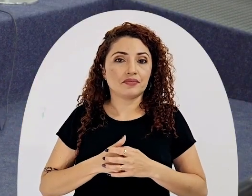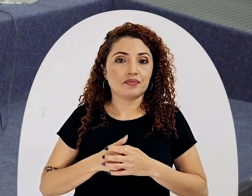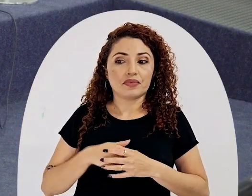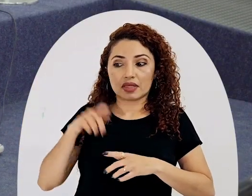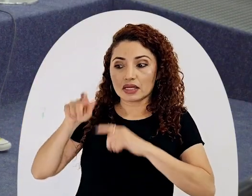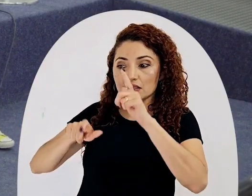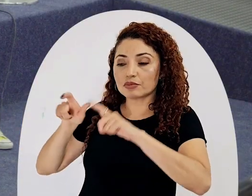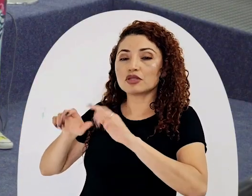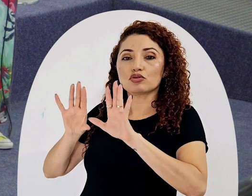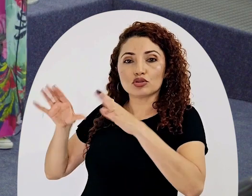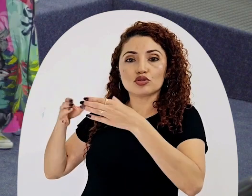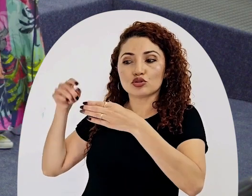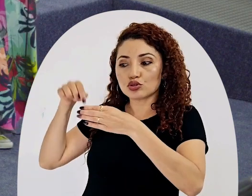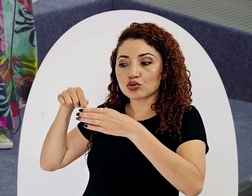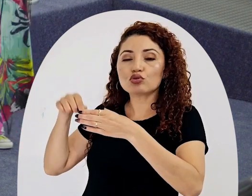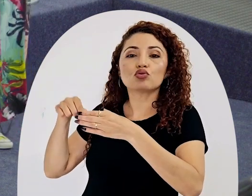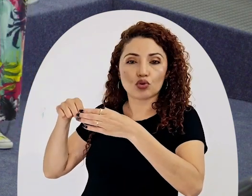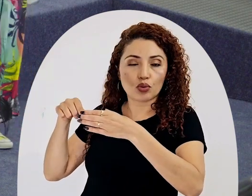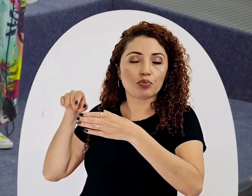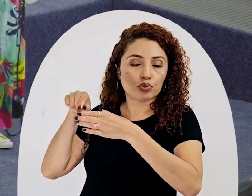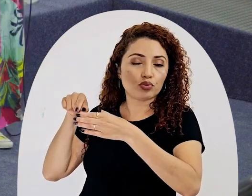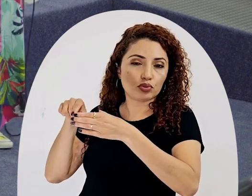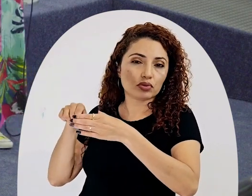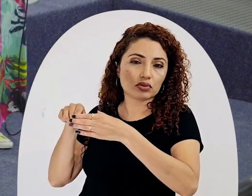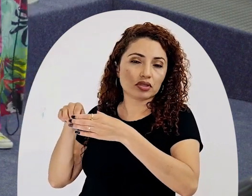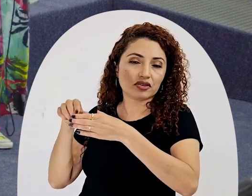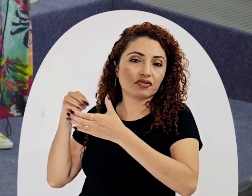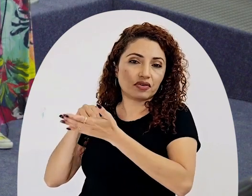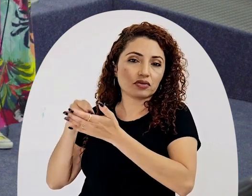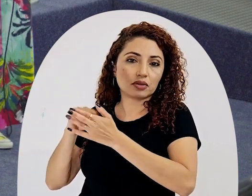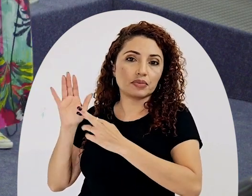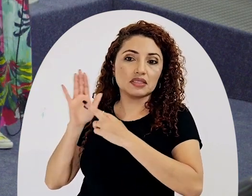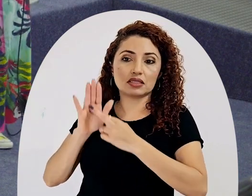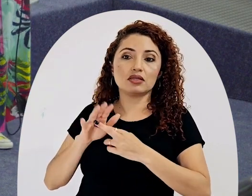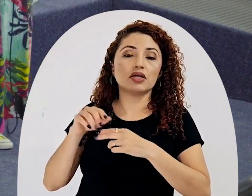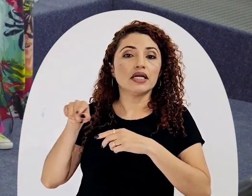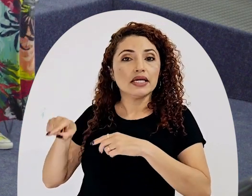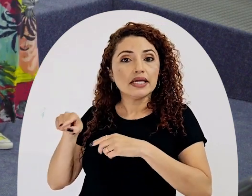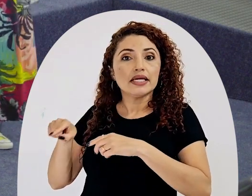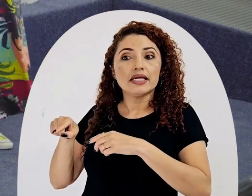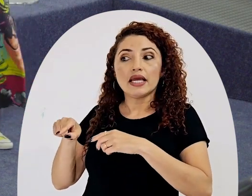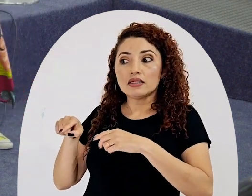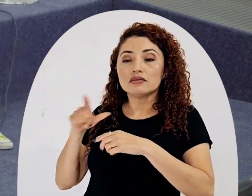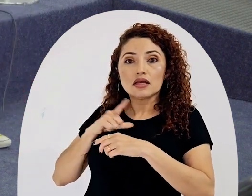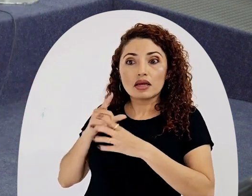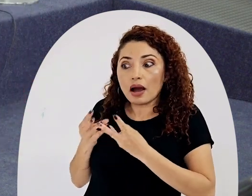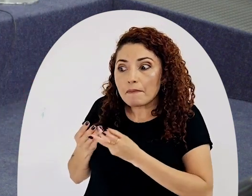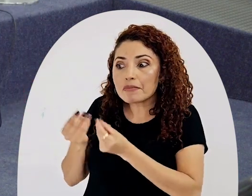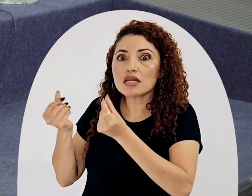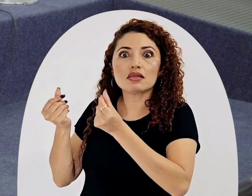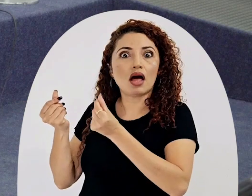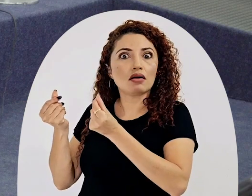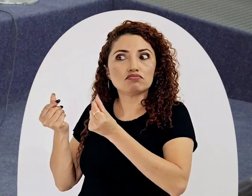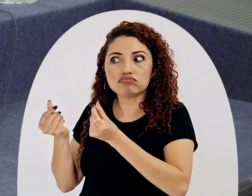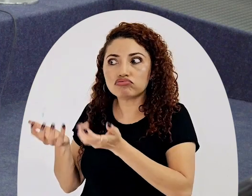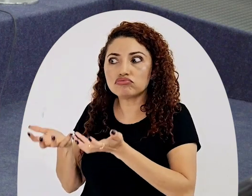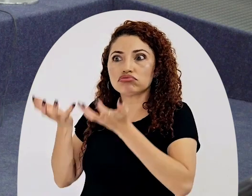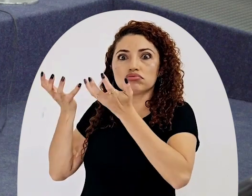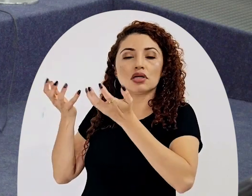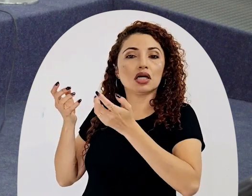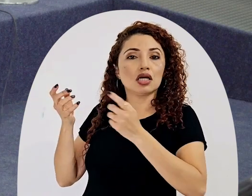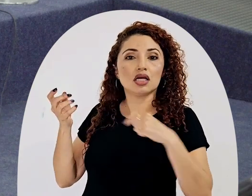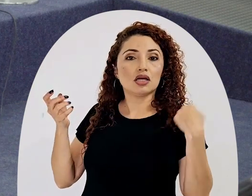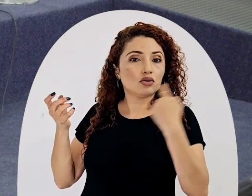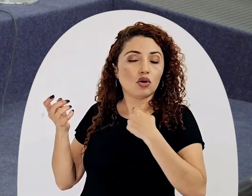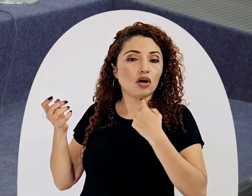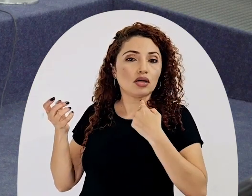subrepresentados desenvolvem o que nós chamamos de habilidades, que são os soft skills, que às vezes a gente nem imagina, e